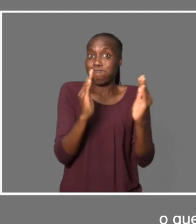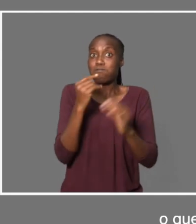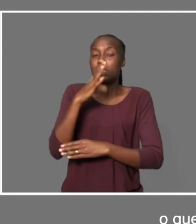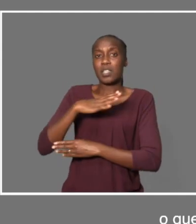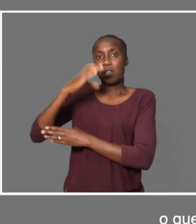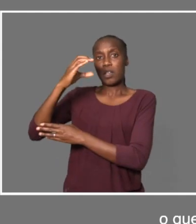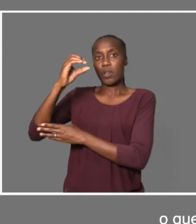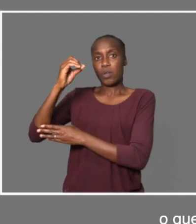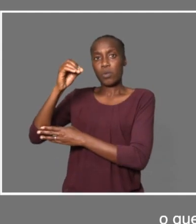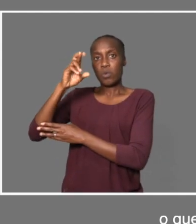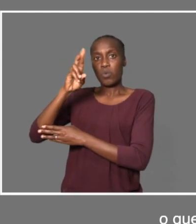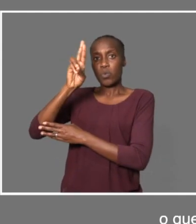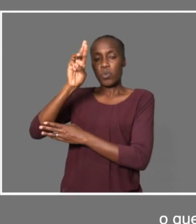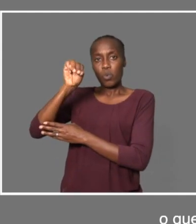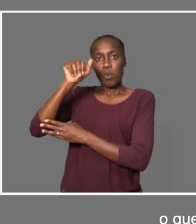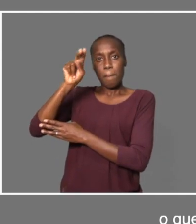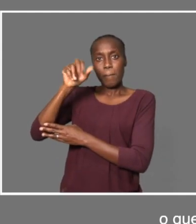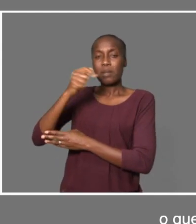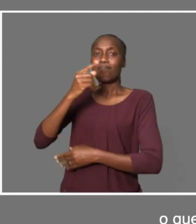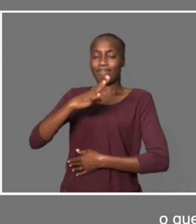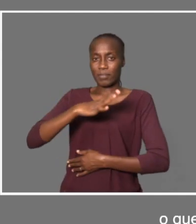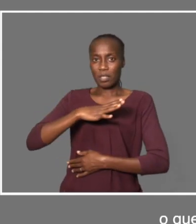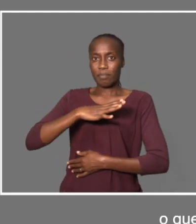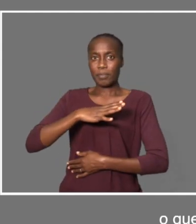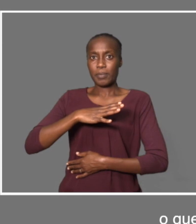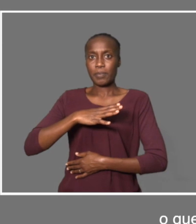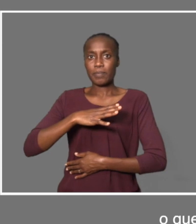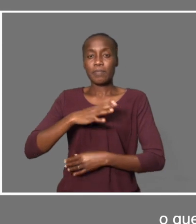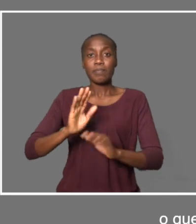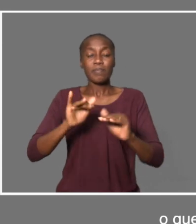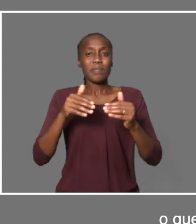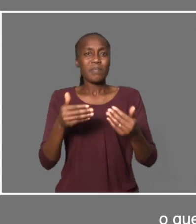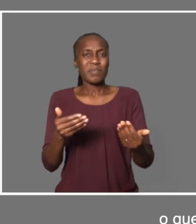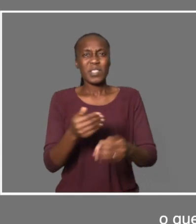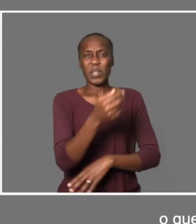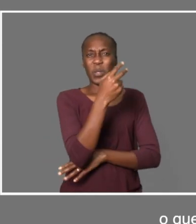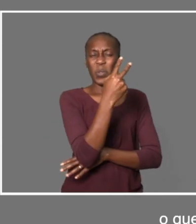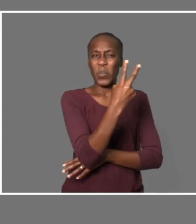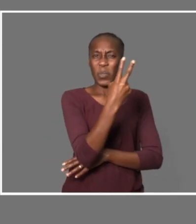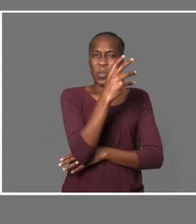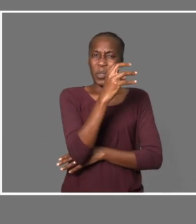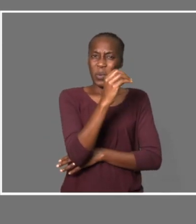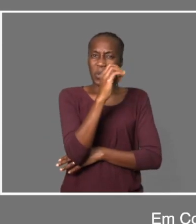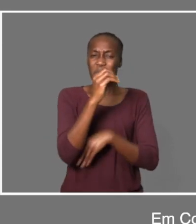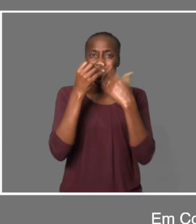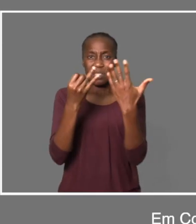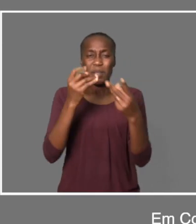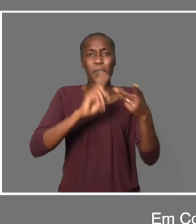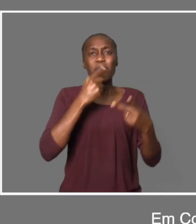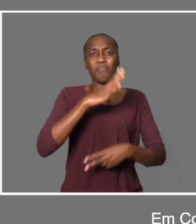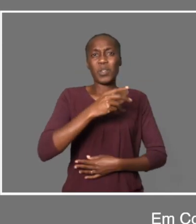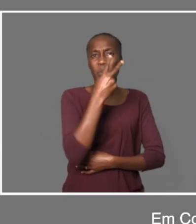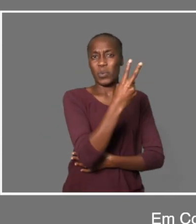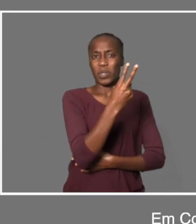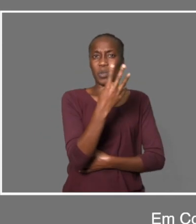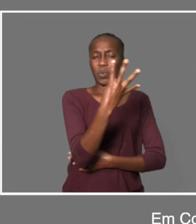faria com que o número dos pescadores na albufeira pudesse reduzir em Cormana existe